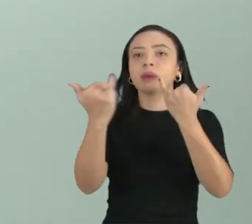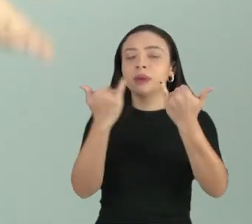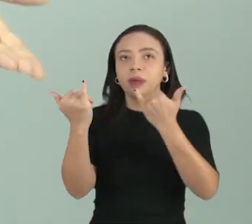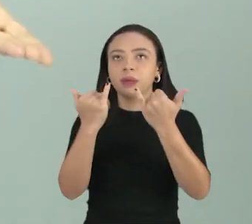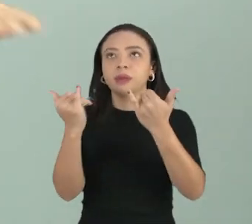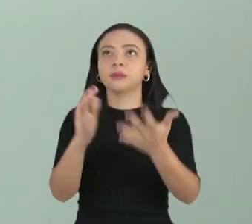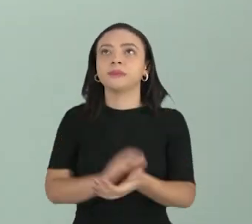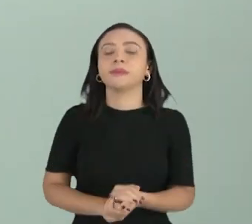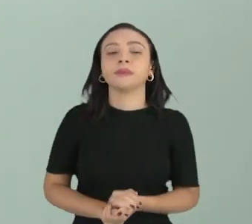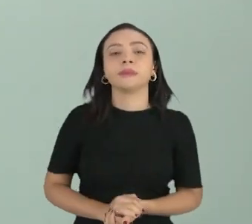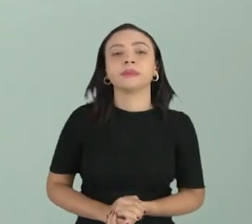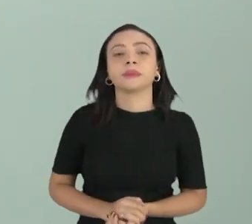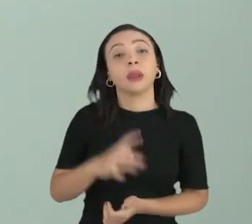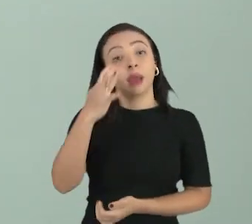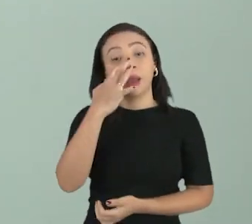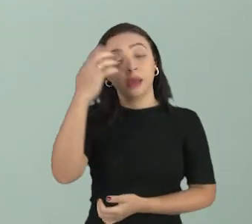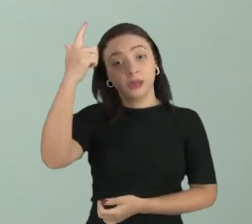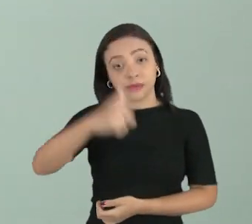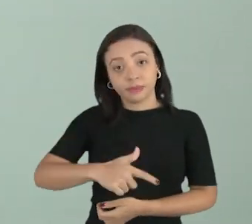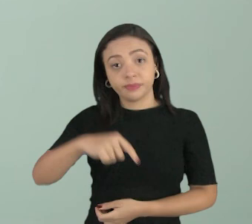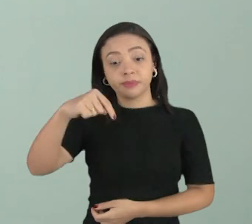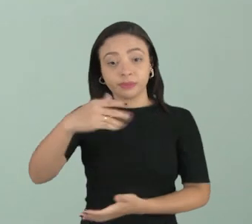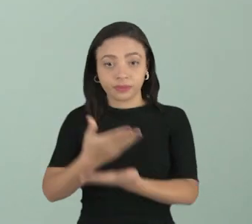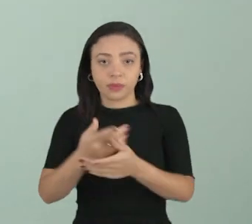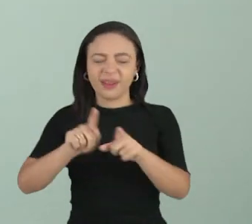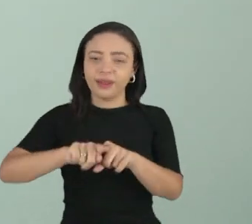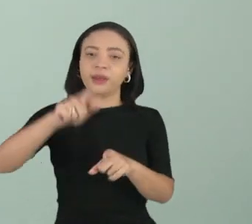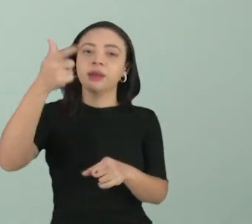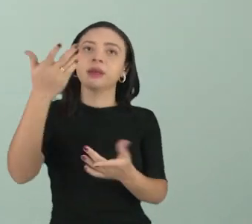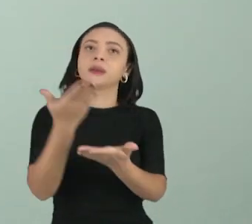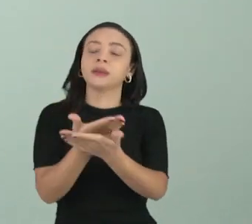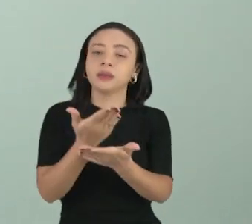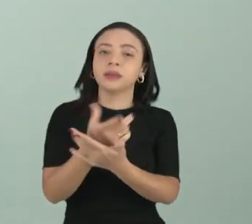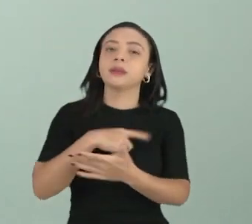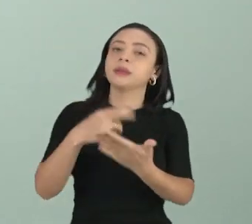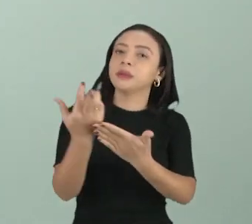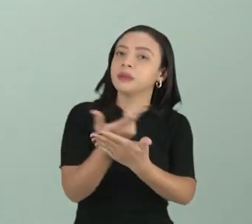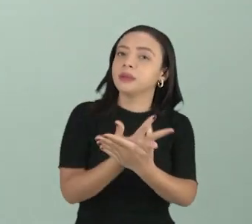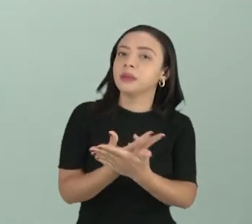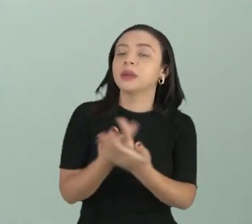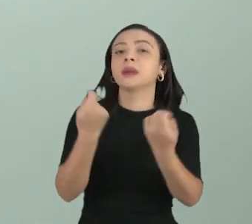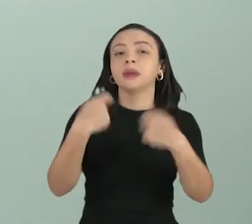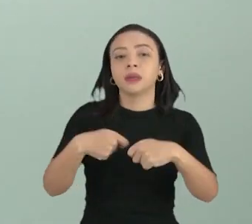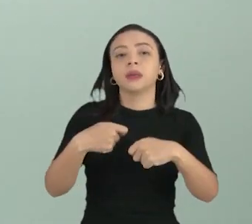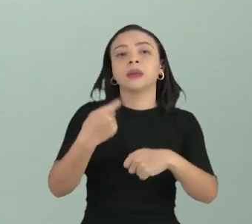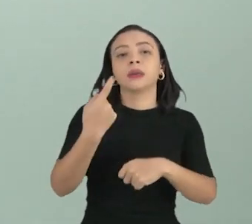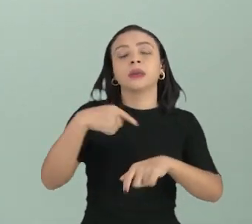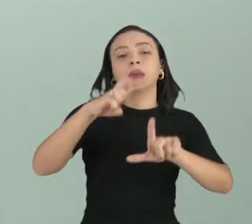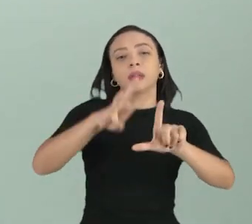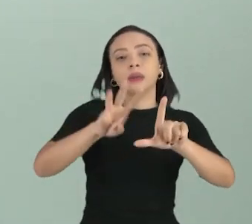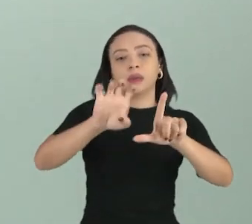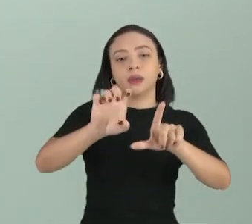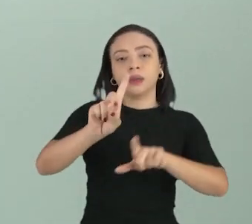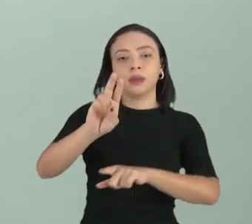informações e assistir novamente a essa e a outras aulas de arte, você vai acessar a